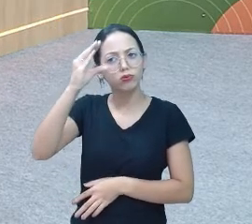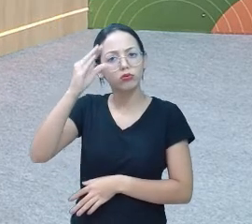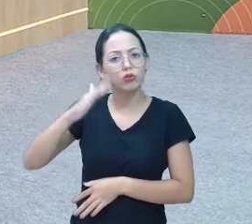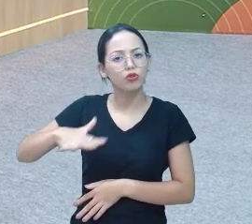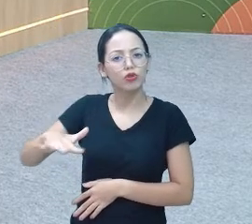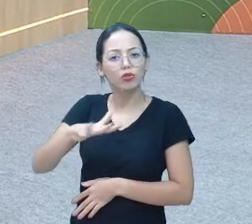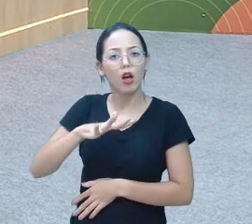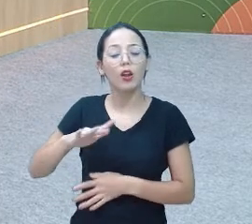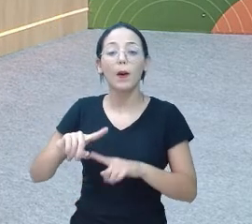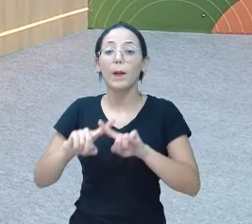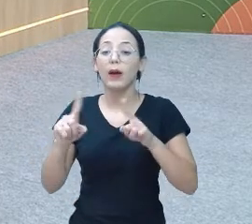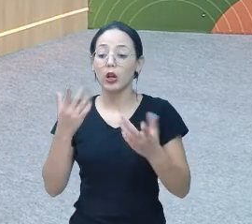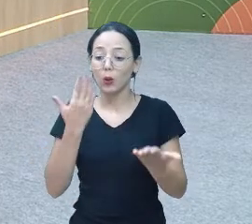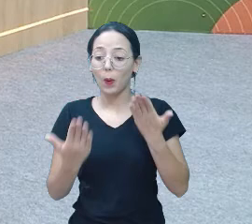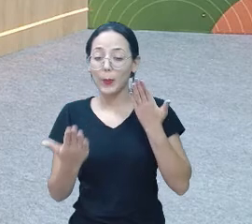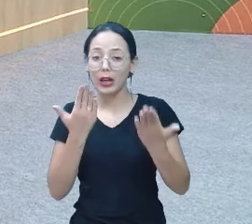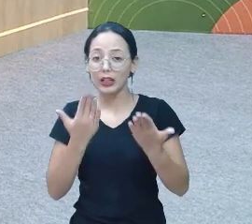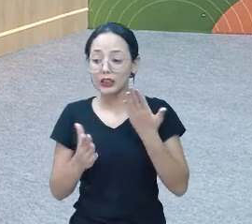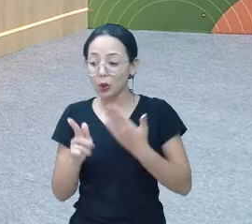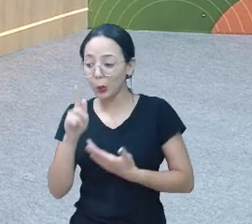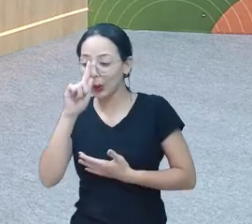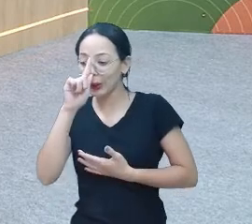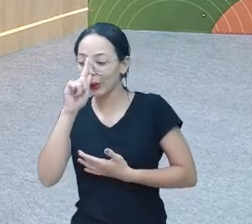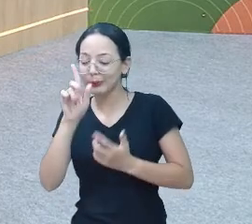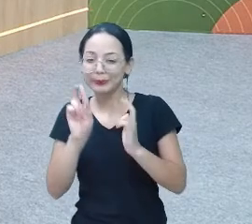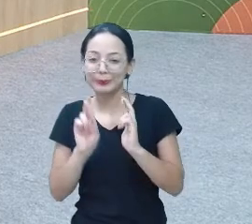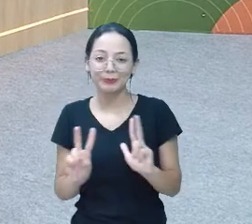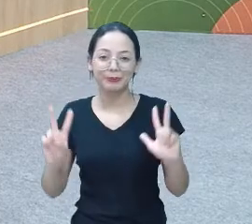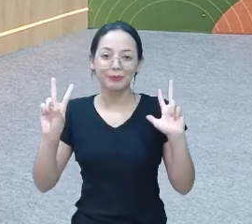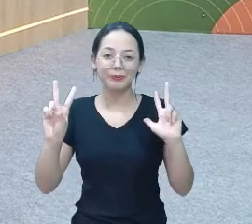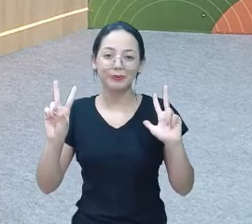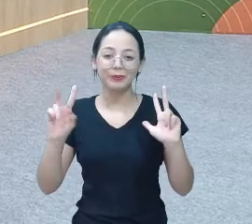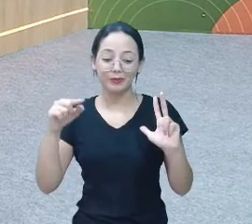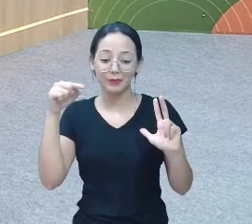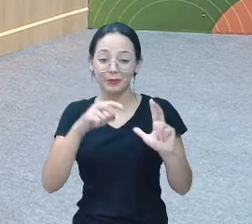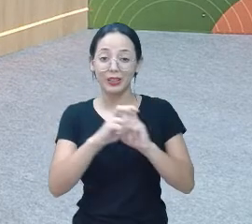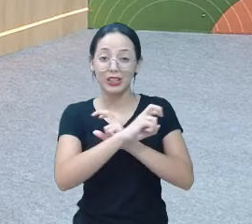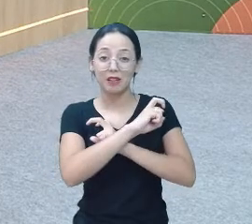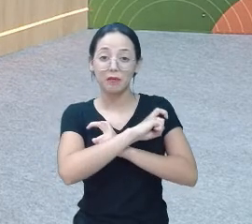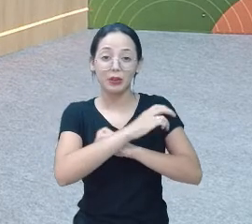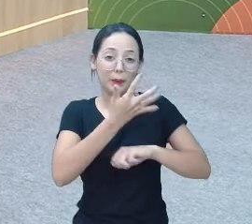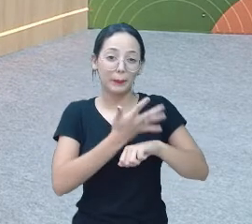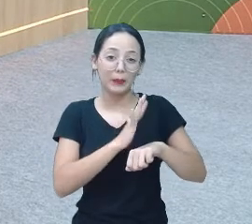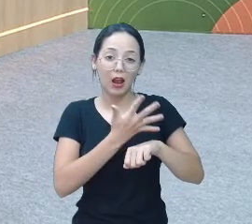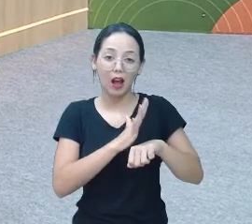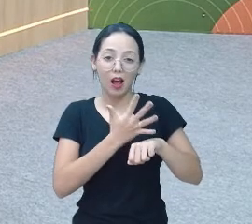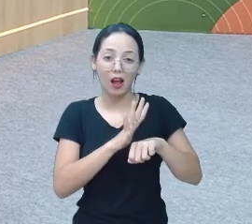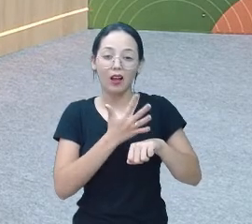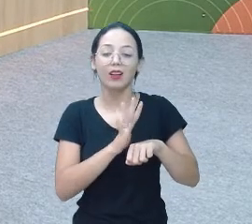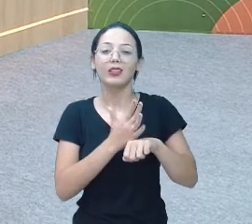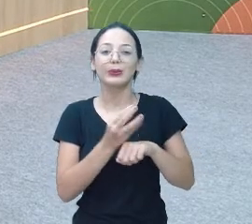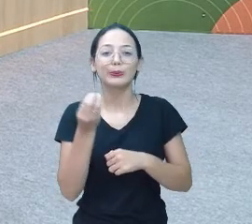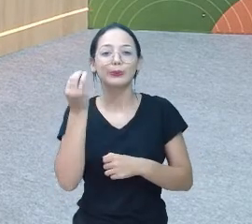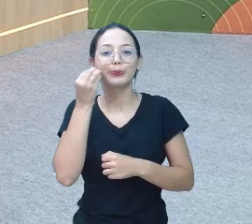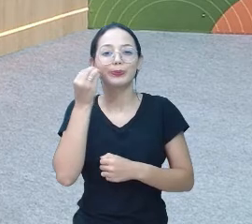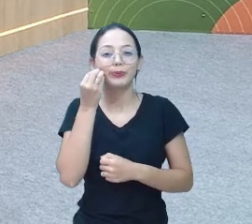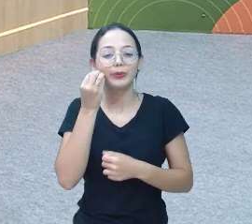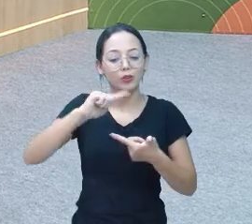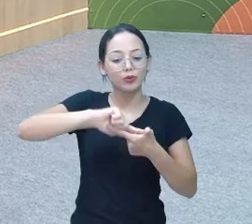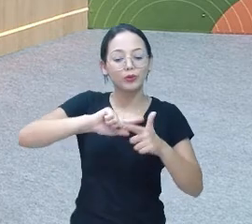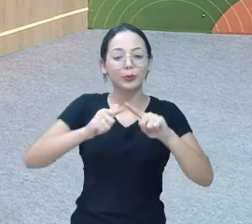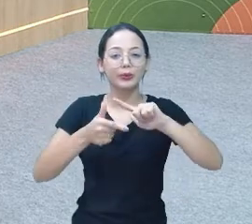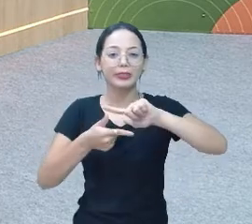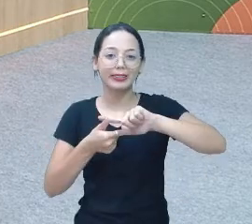só que em comparação com os gregos, a gente vai ver que os egípcios eles eram muito mais práticos, de tentar fazer a